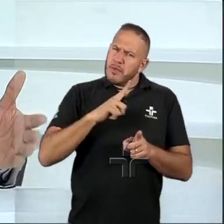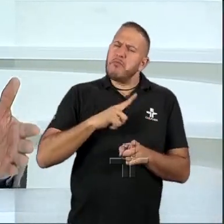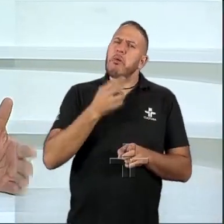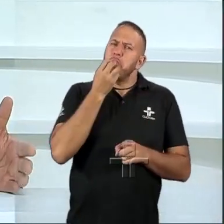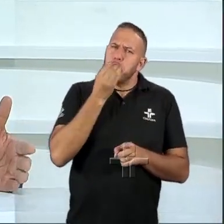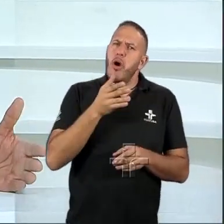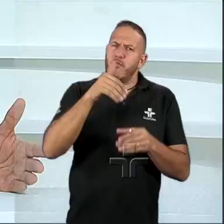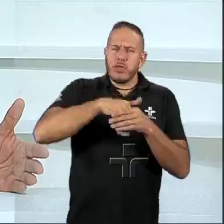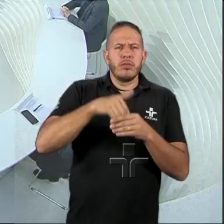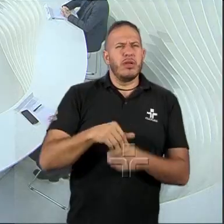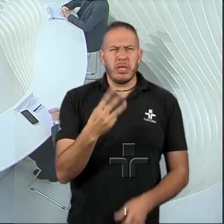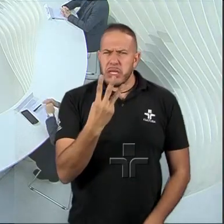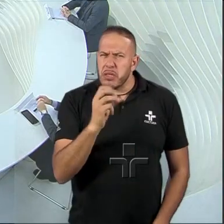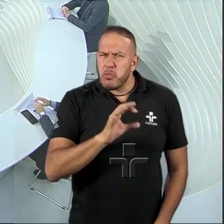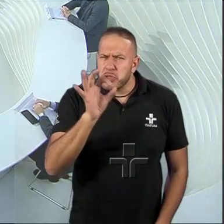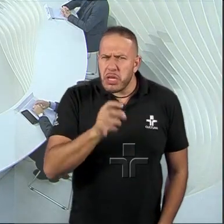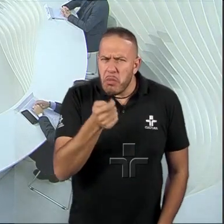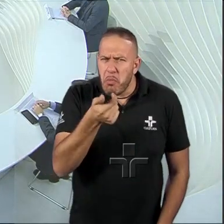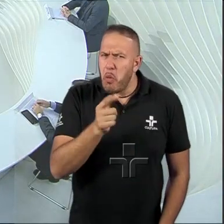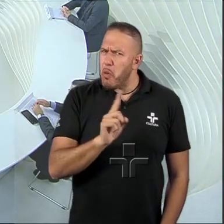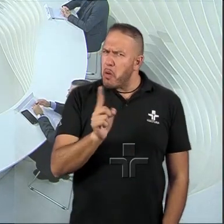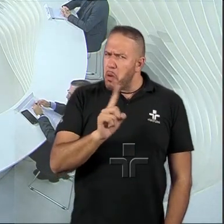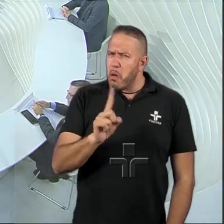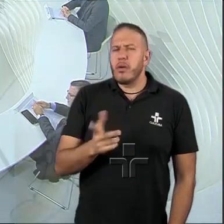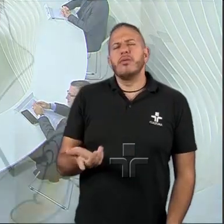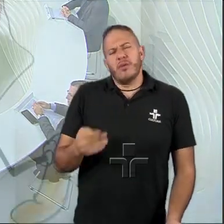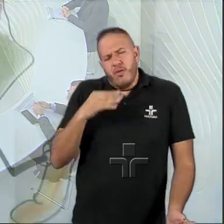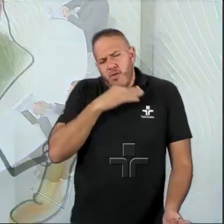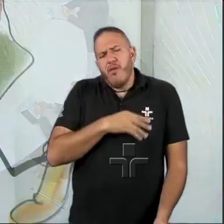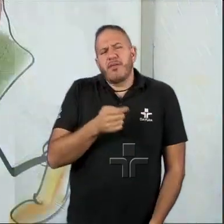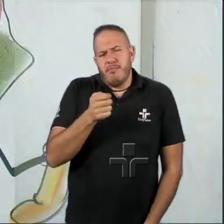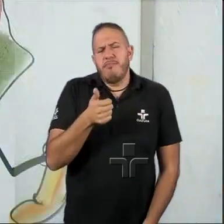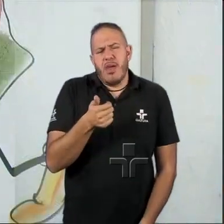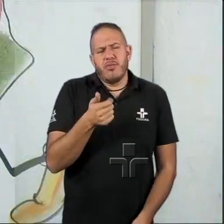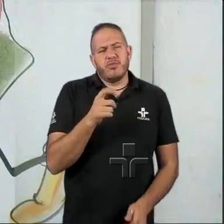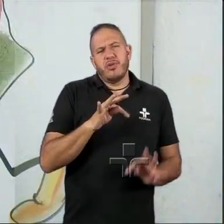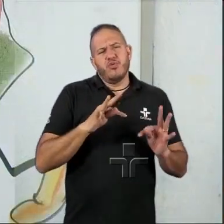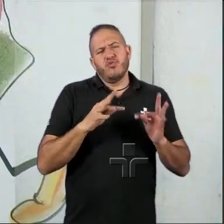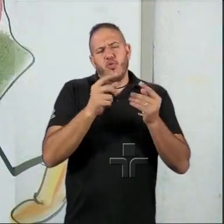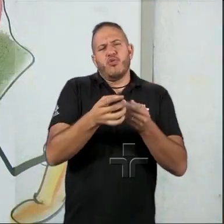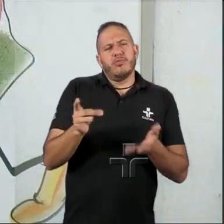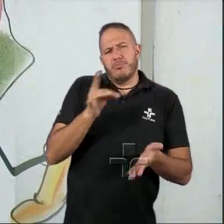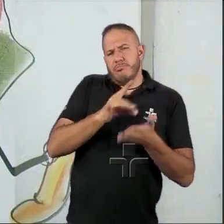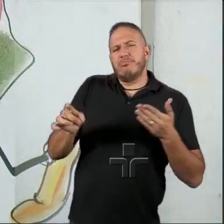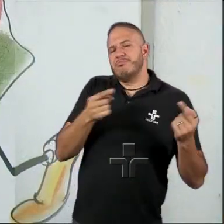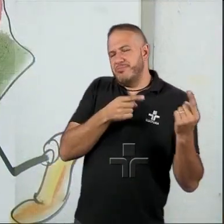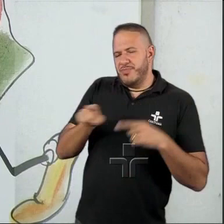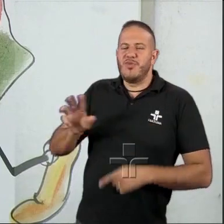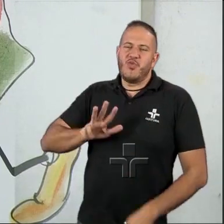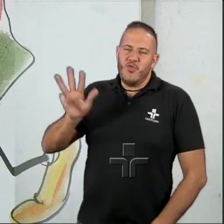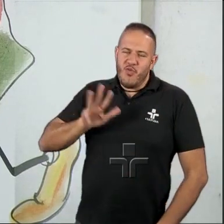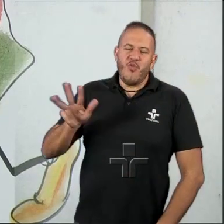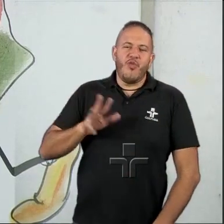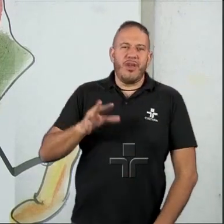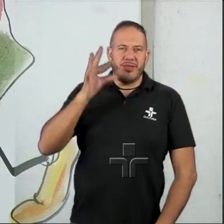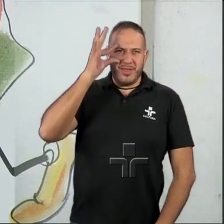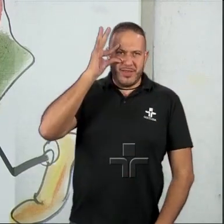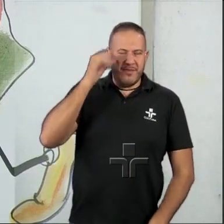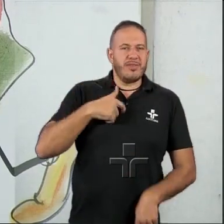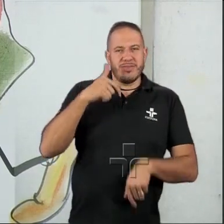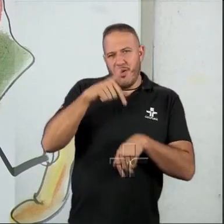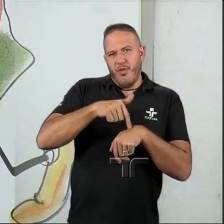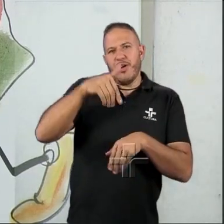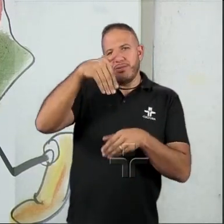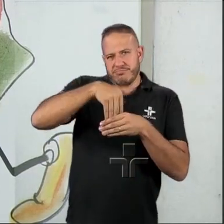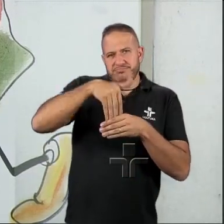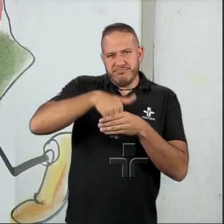país. 30% não é pouca coisa. Claro que é menos do que todos os adversários do Lula e da Dilma nas eleições anteriores, na hora de concorrer